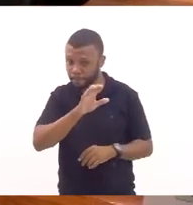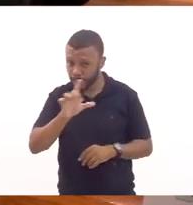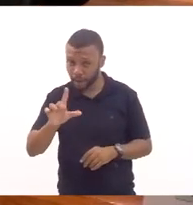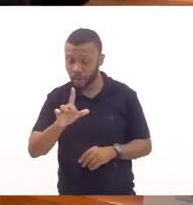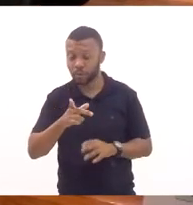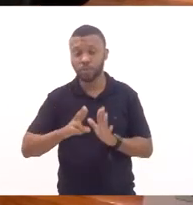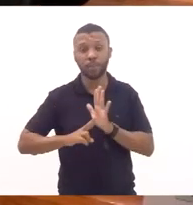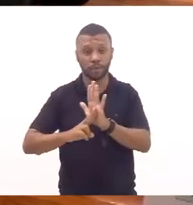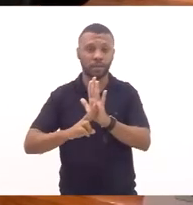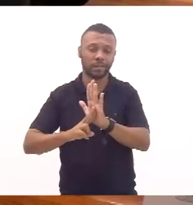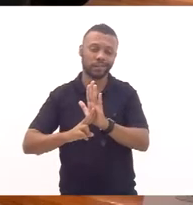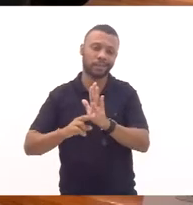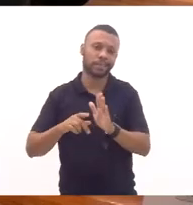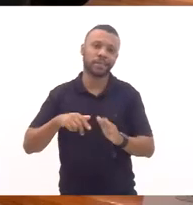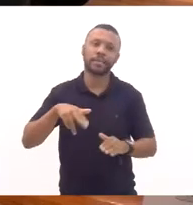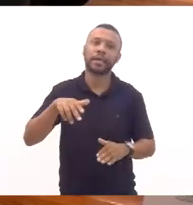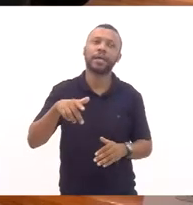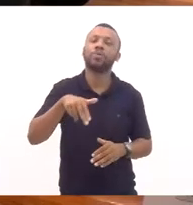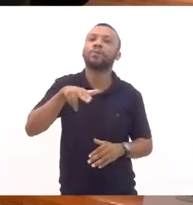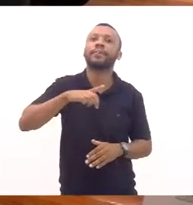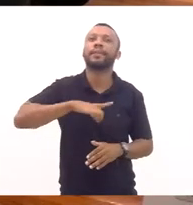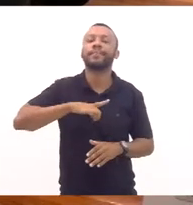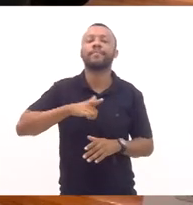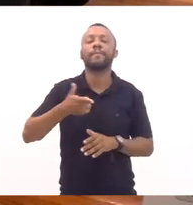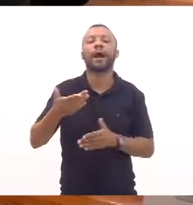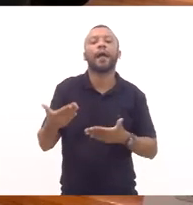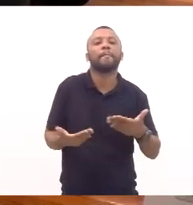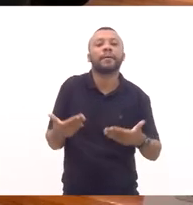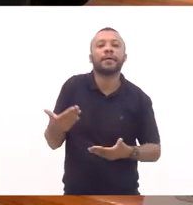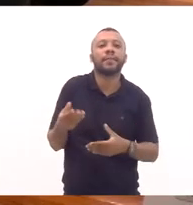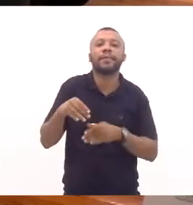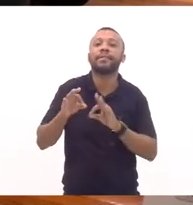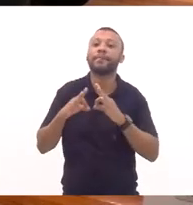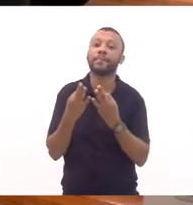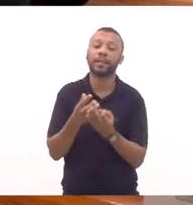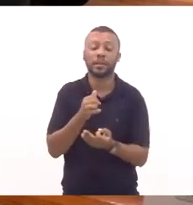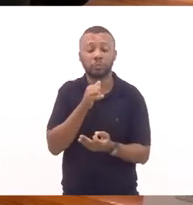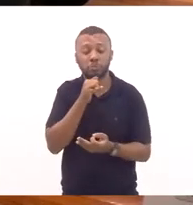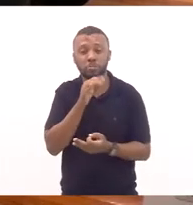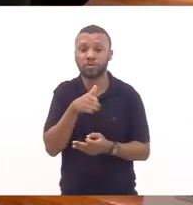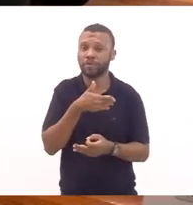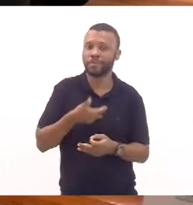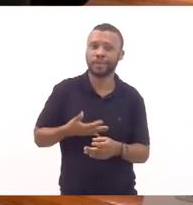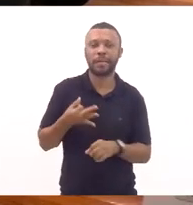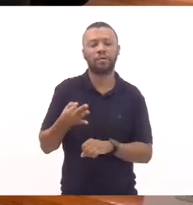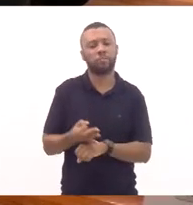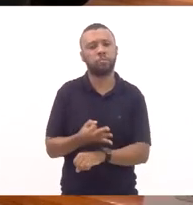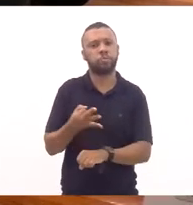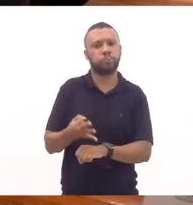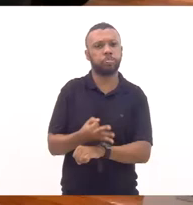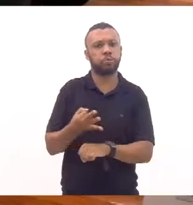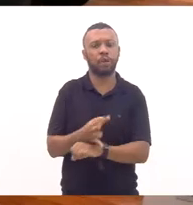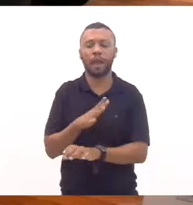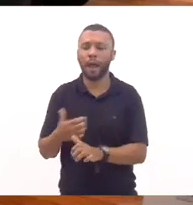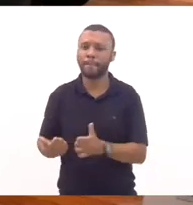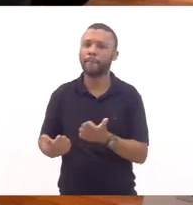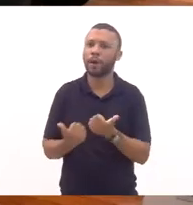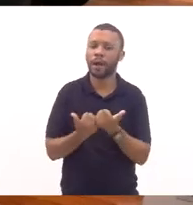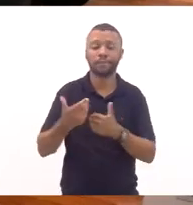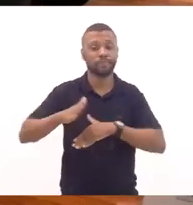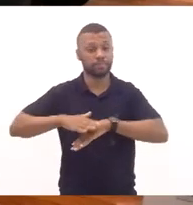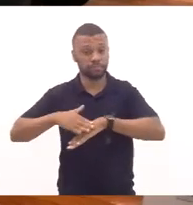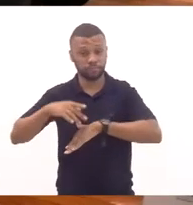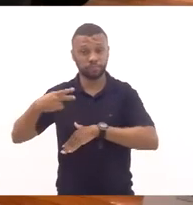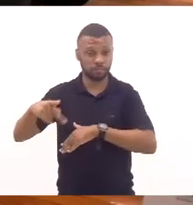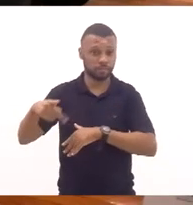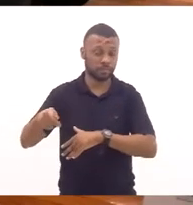doméstica na família, né? Quem não? E é muito triste saber que o governador ainda está resistente a fazer o que ele deveria ter